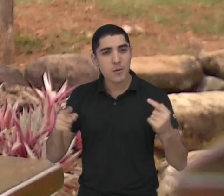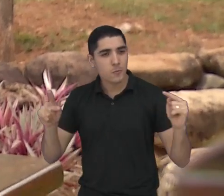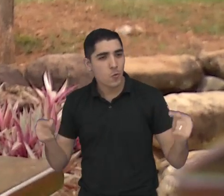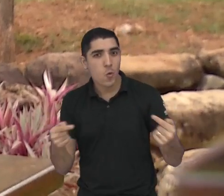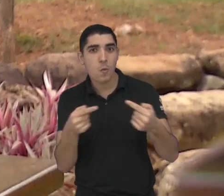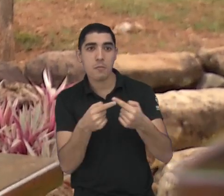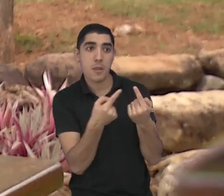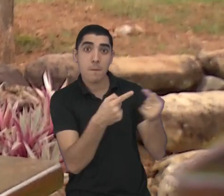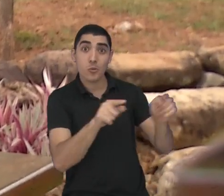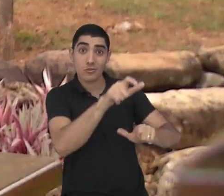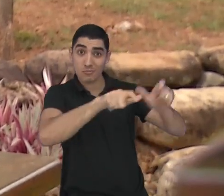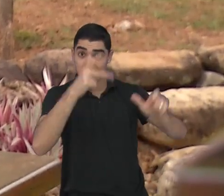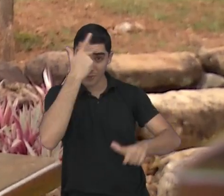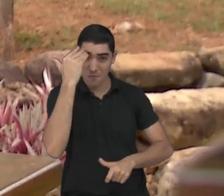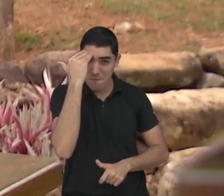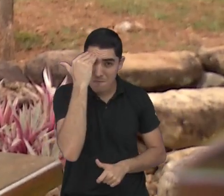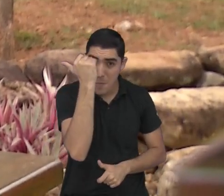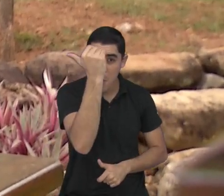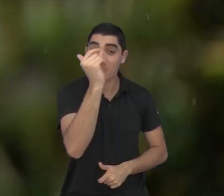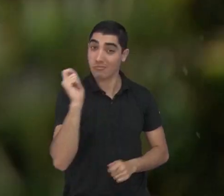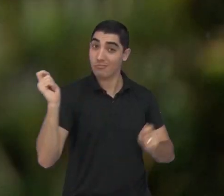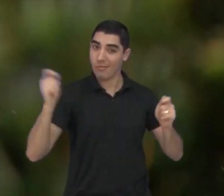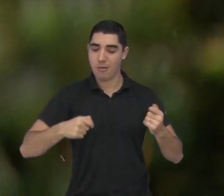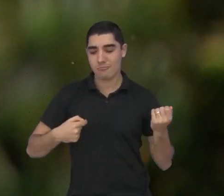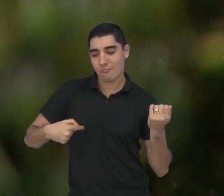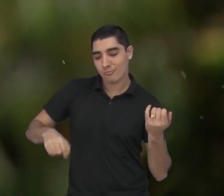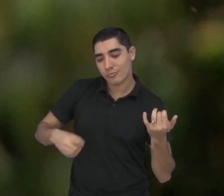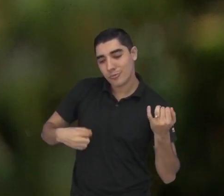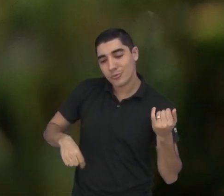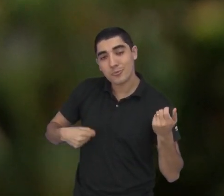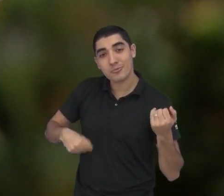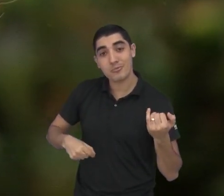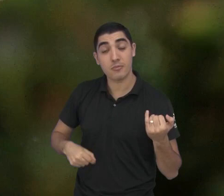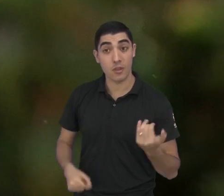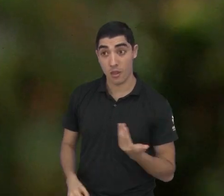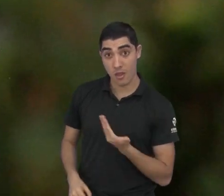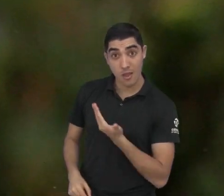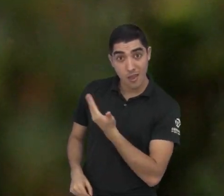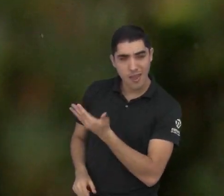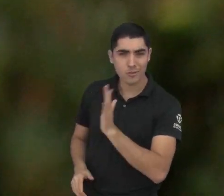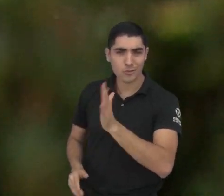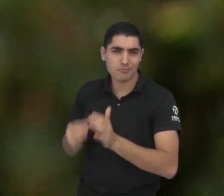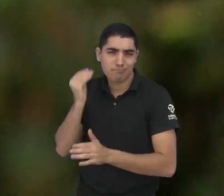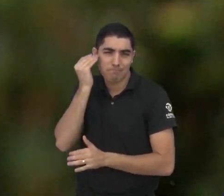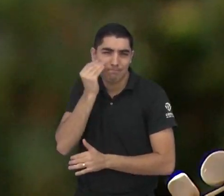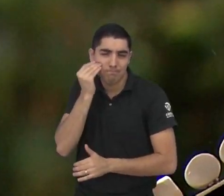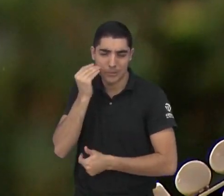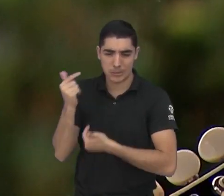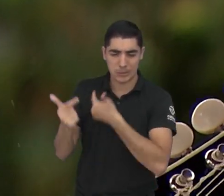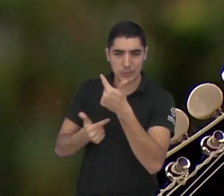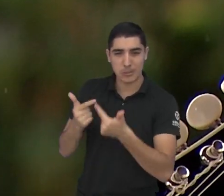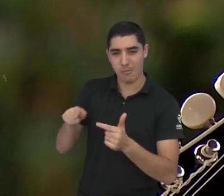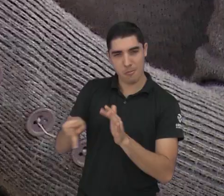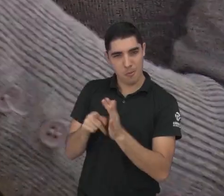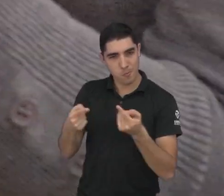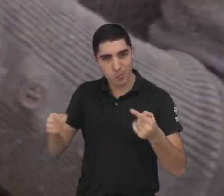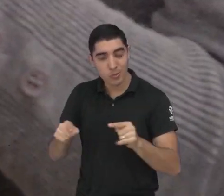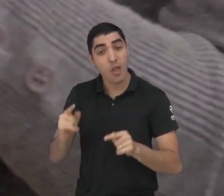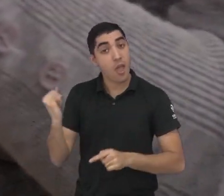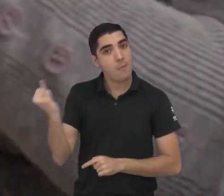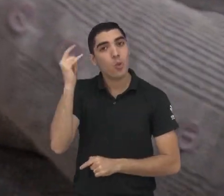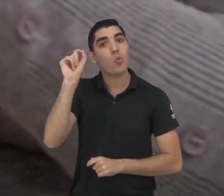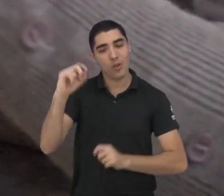grandes artistas regionais e nacionais. Para a doutora em música, valorizar as rodas de choros